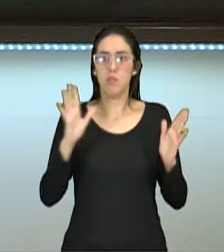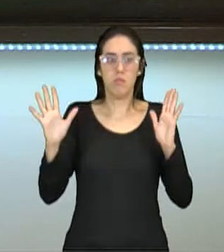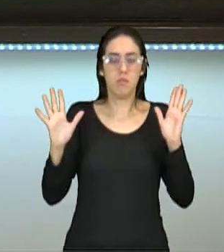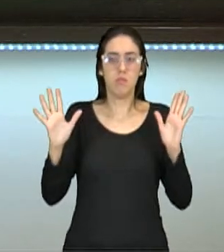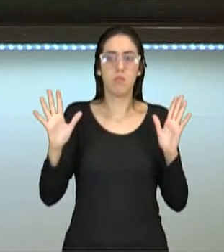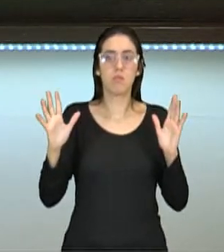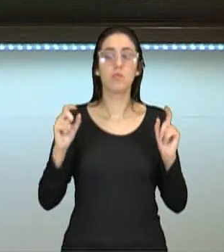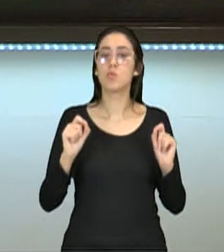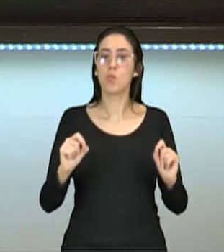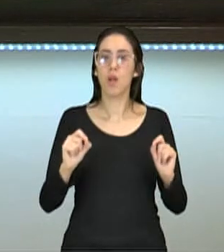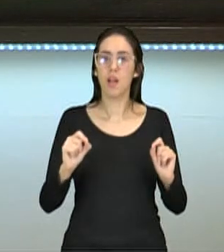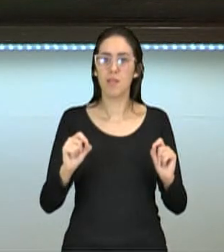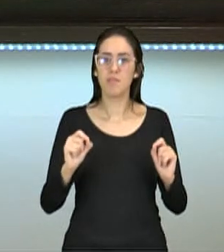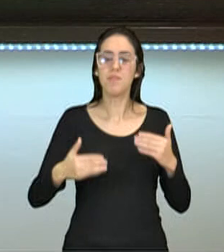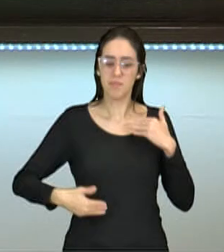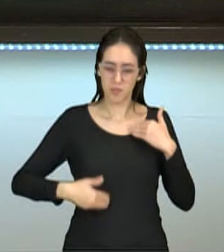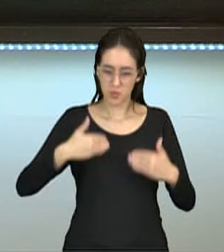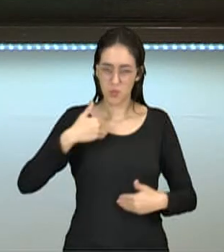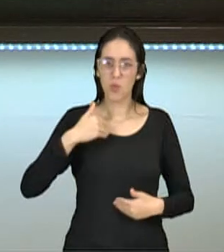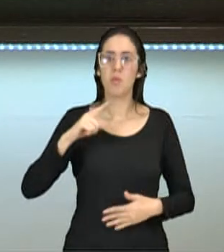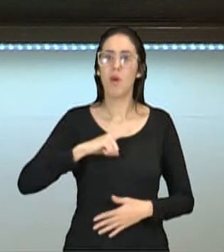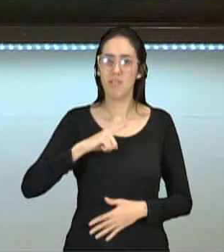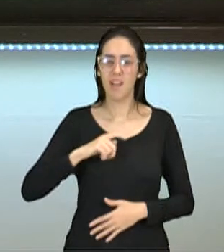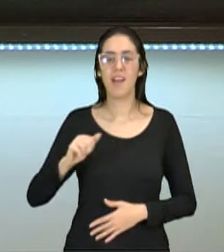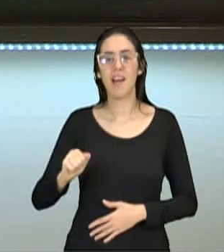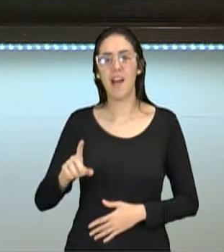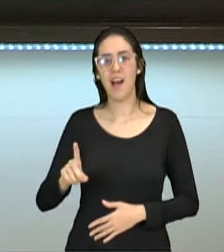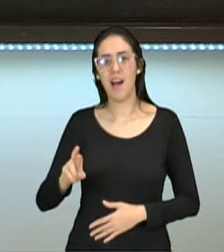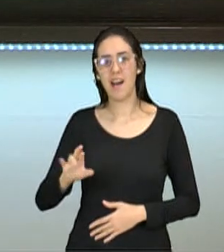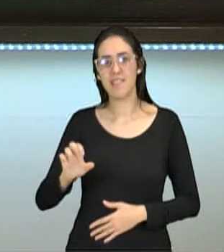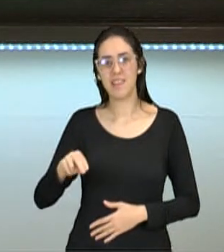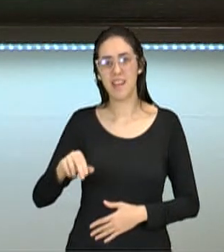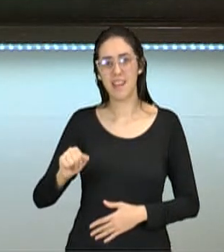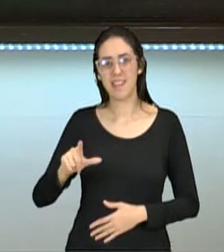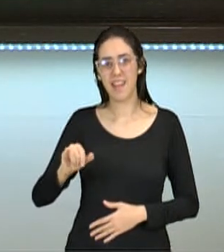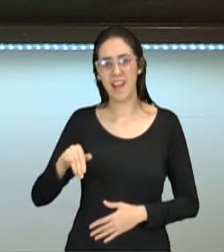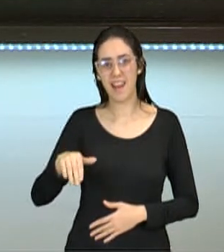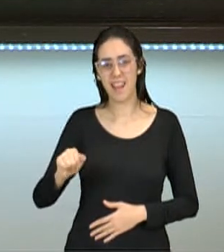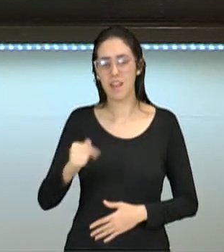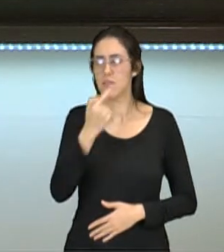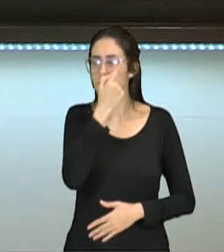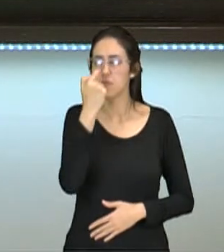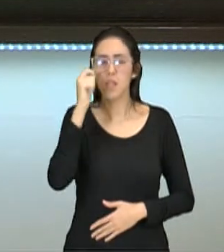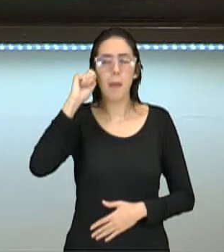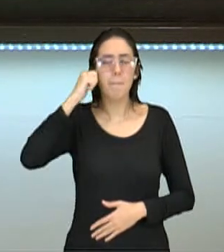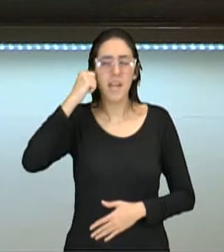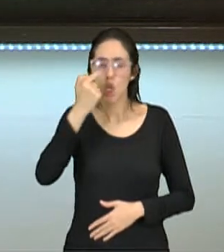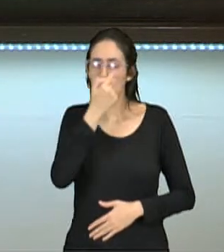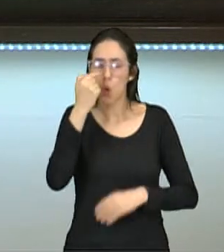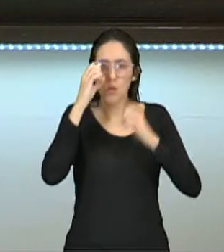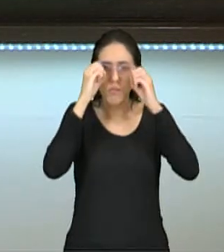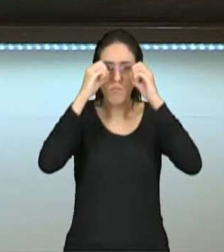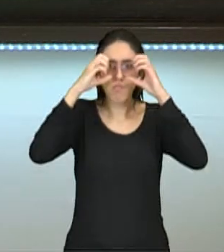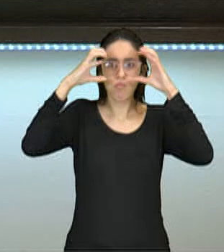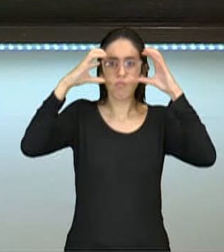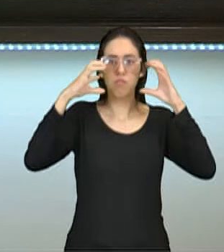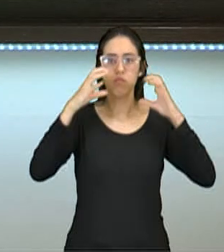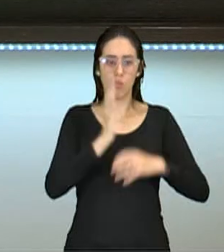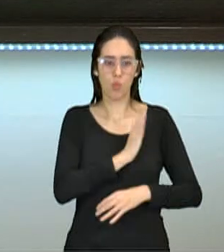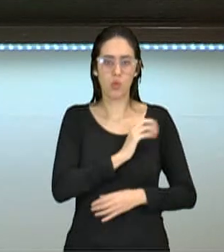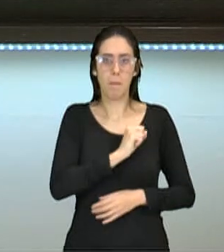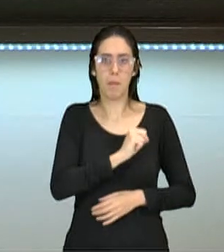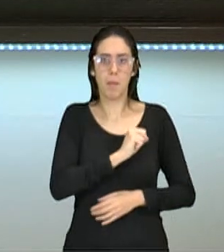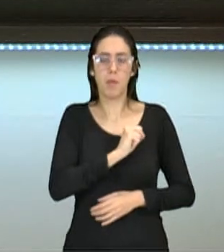ameaçado, você percebe os efeitos da adrenalina. Sua pupila dilata, seu coração acelera, a produção de